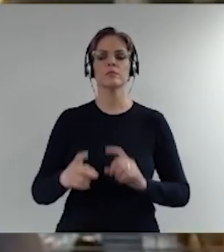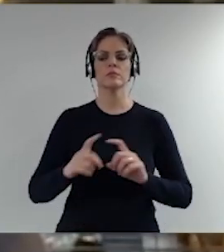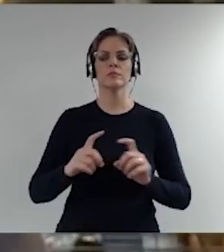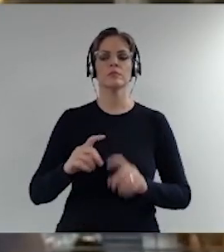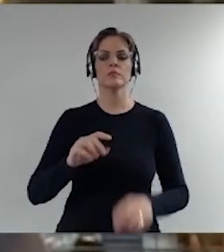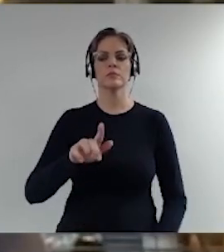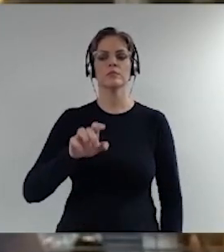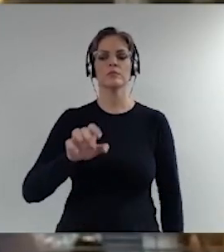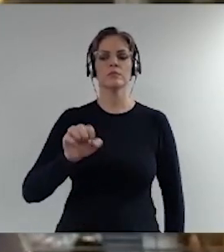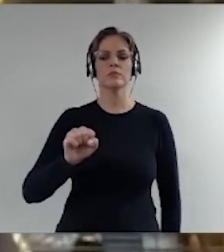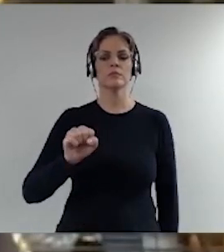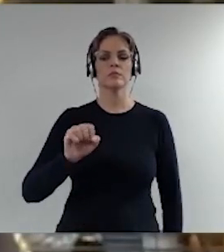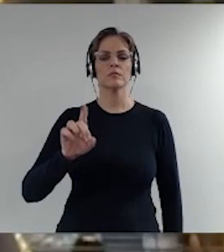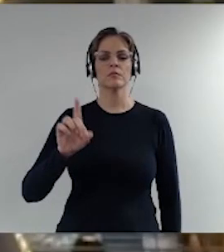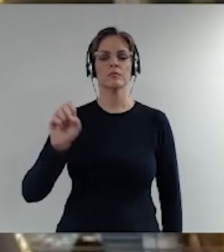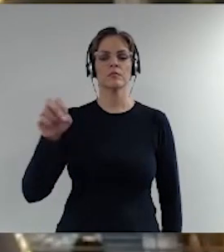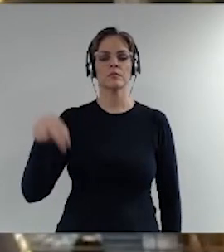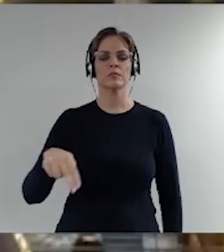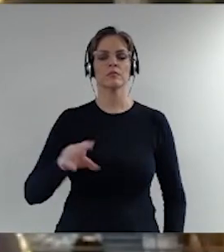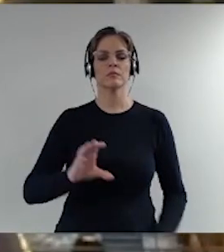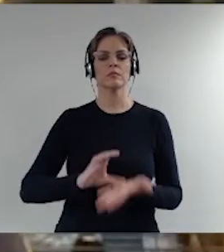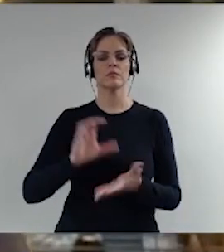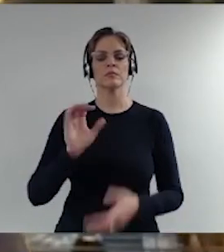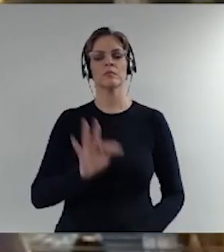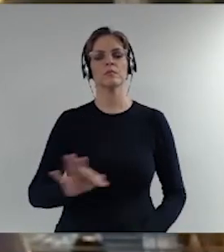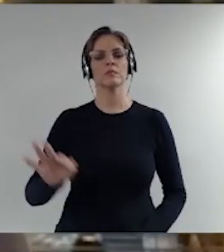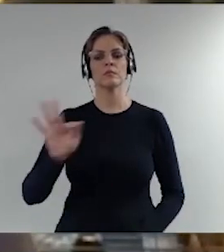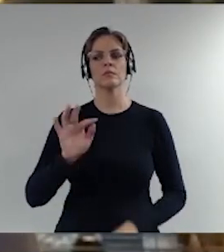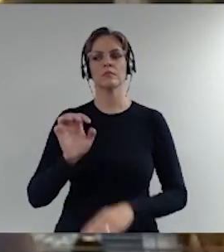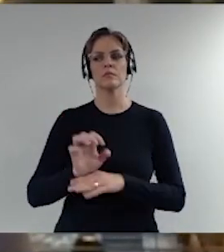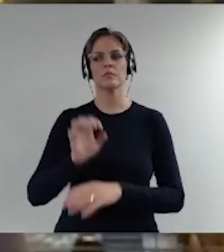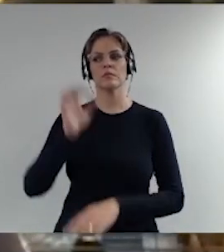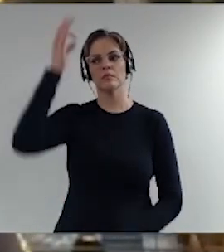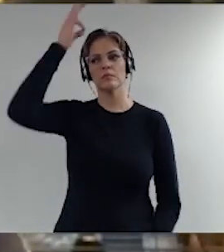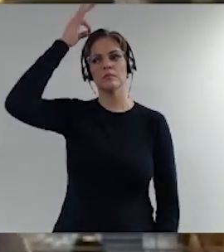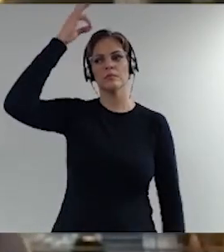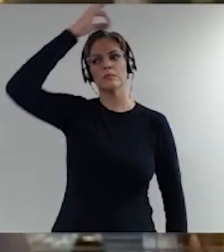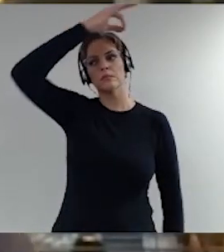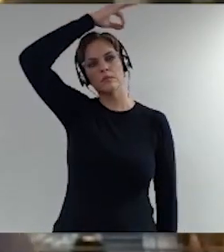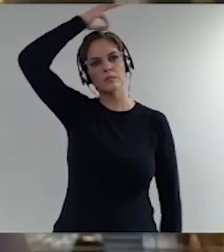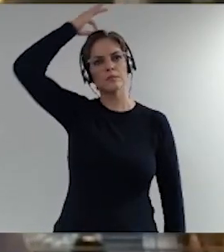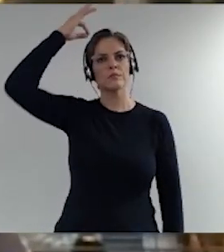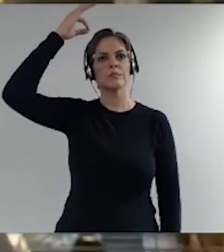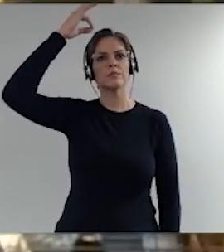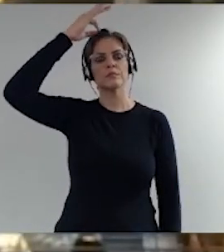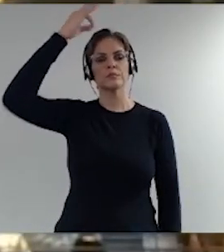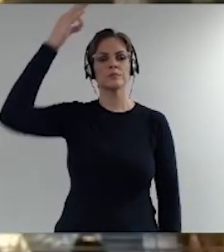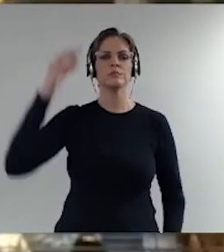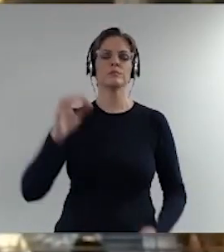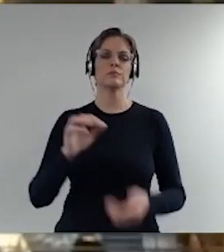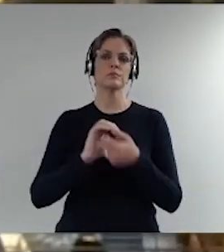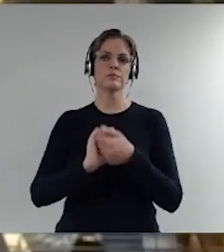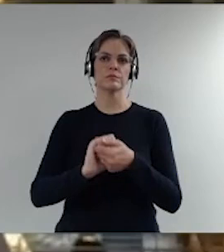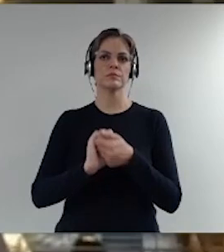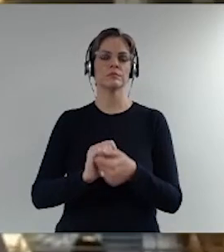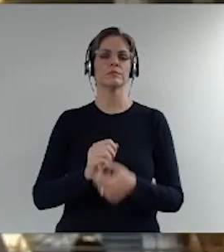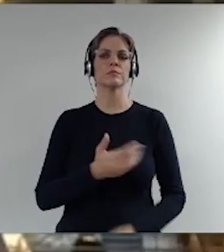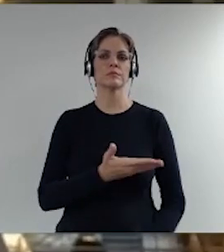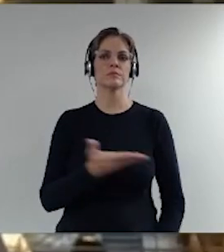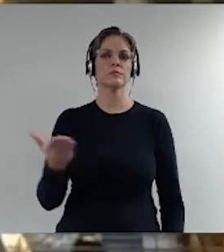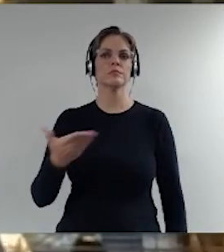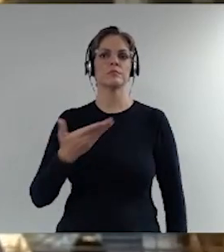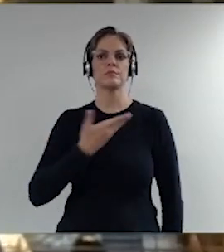Gedson Maioli, nosso conselheiro federal pelo Estado do Espírito Santo. Cumprimento os nossos